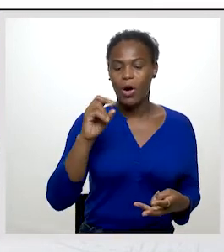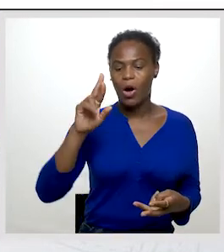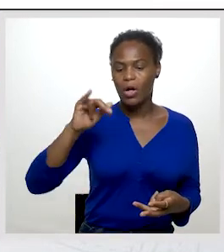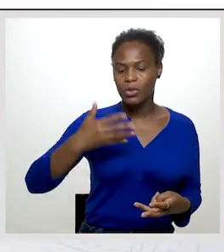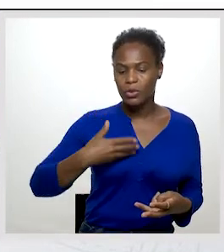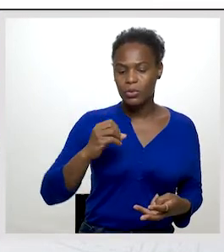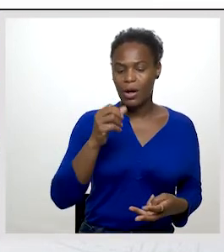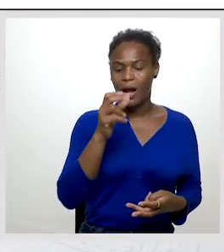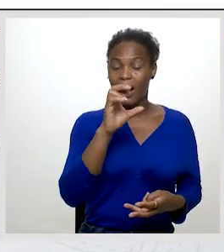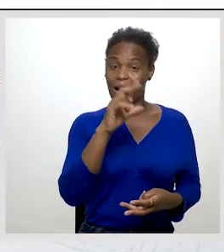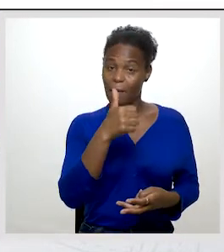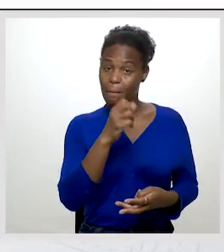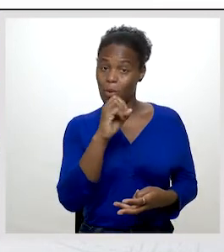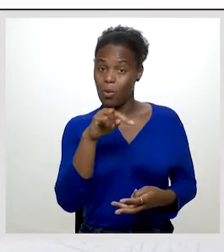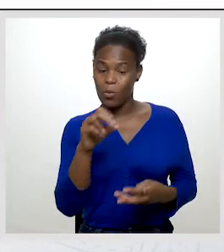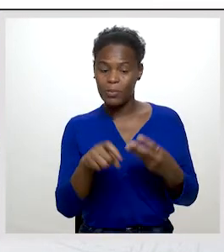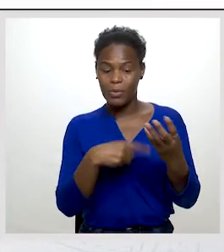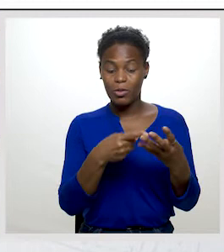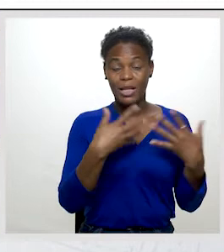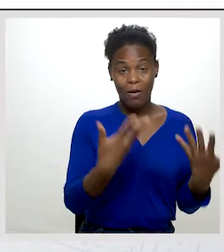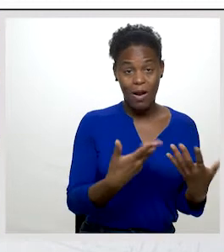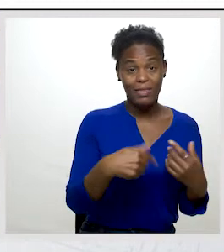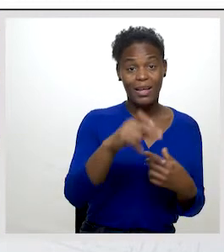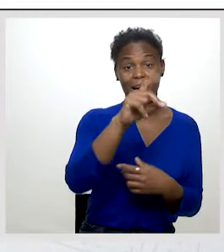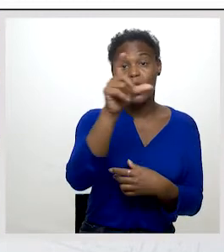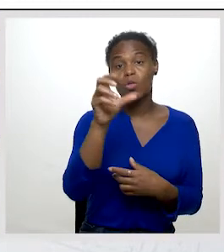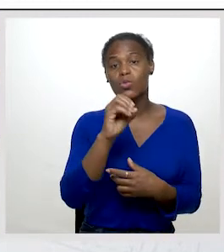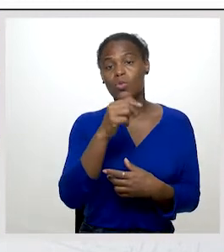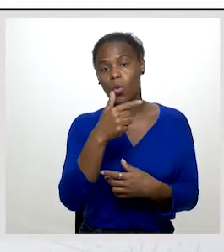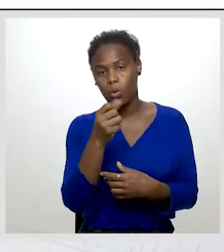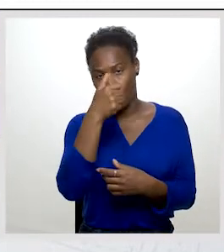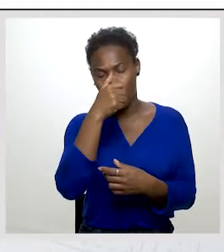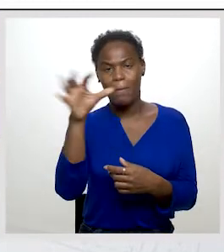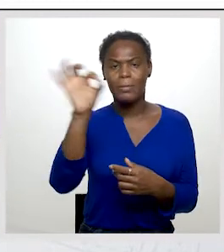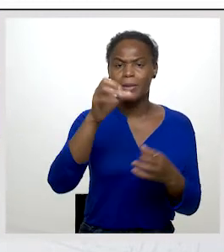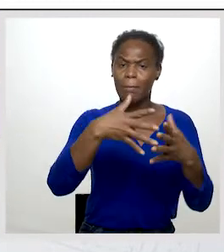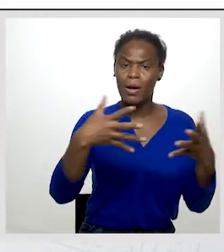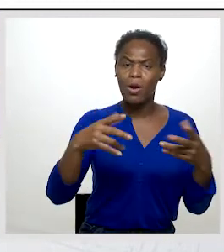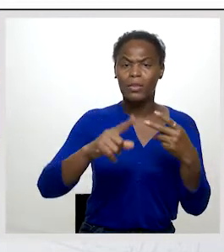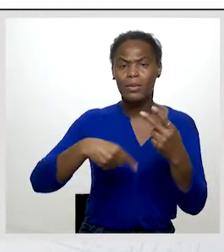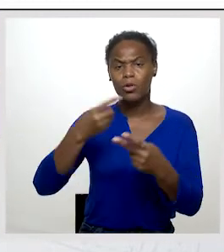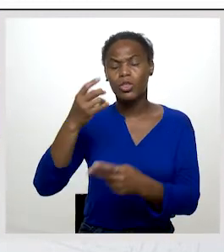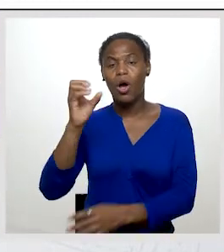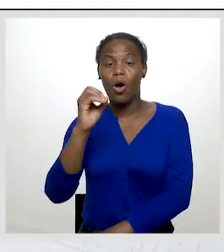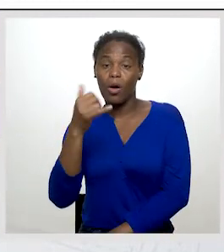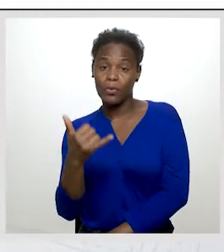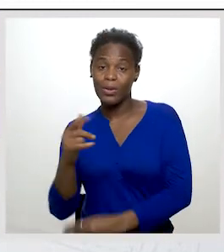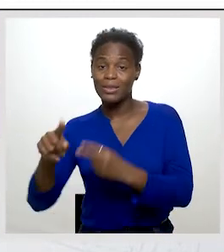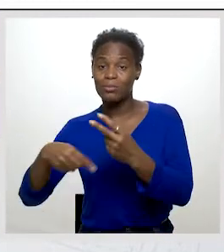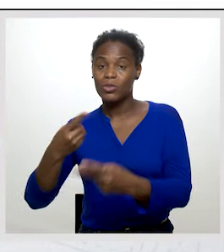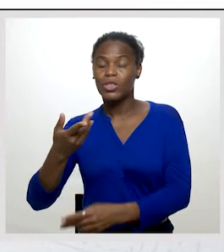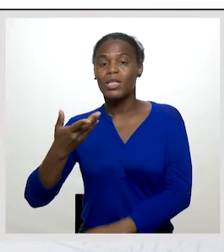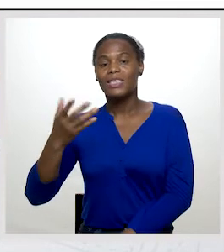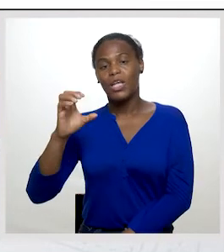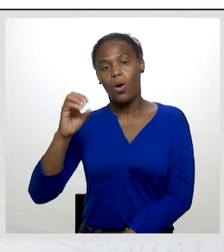veio a ter o quê? O azoto, que ocupa a maior porcentagem. A segunda vem oxigênio, depois dióxido de carbono, vapor